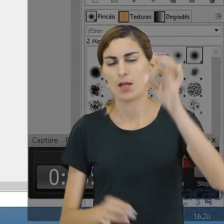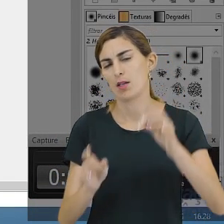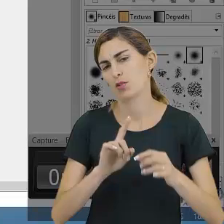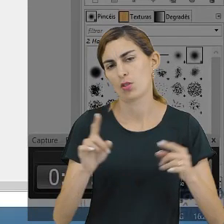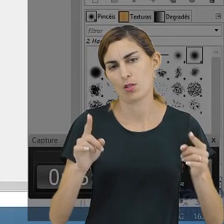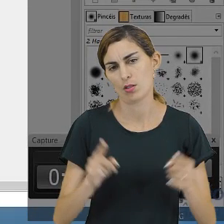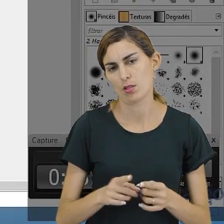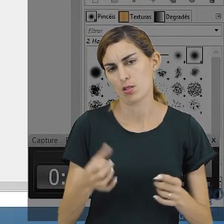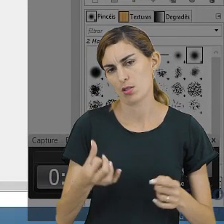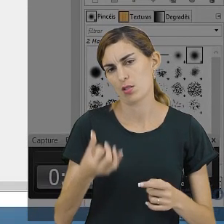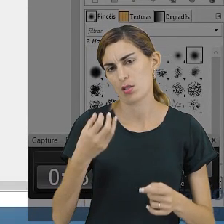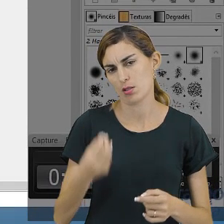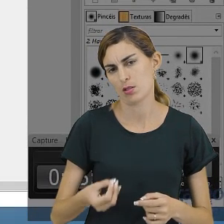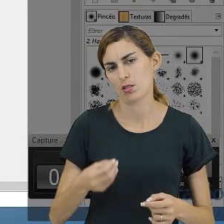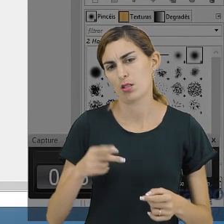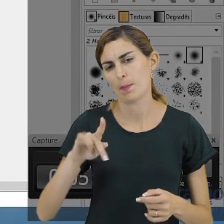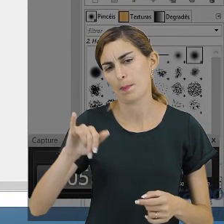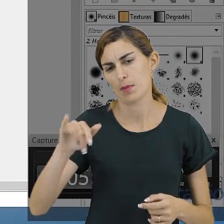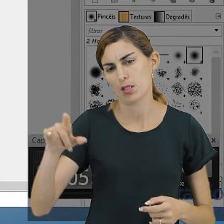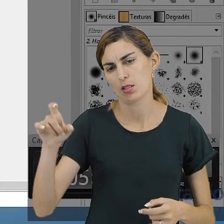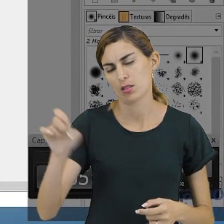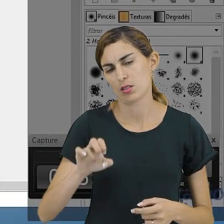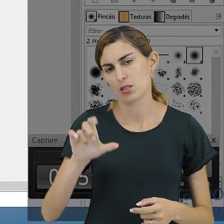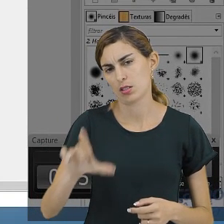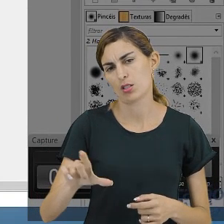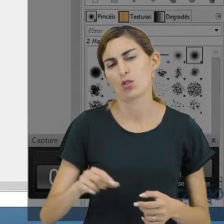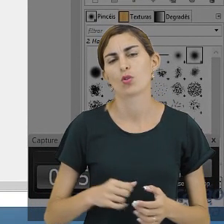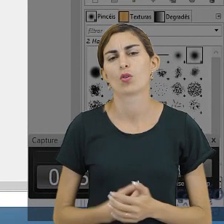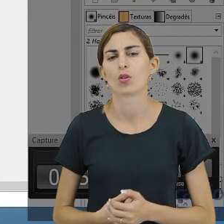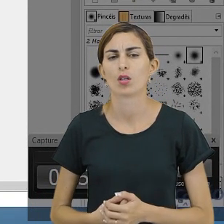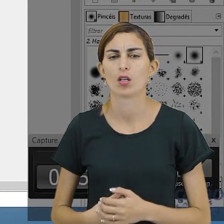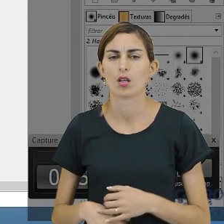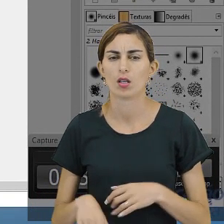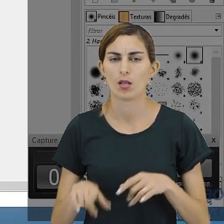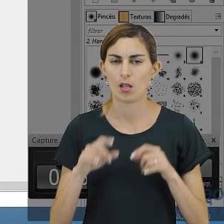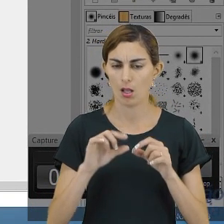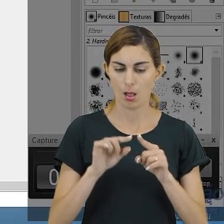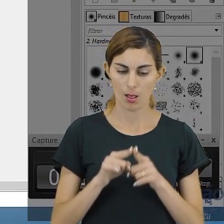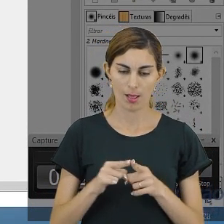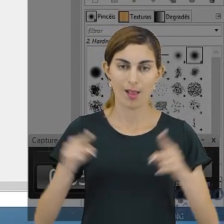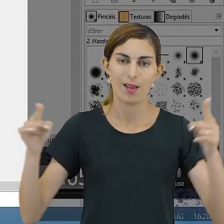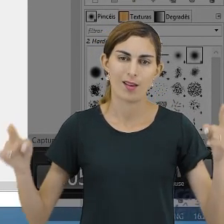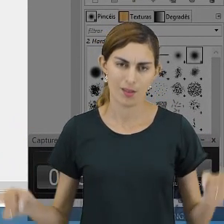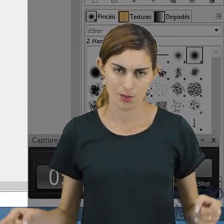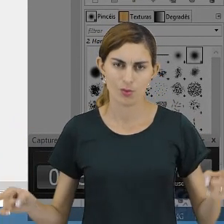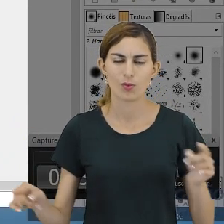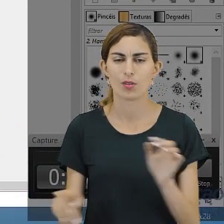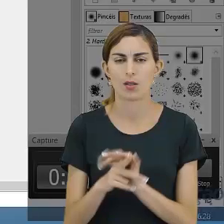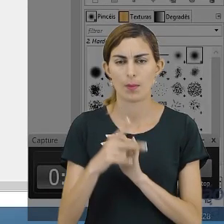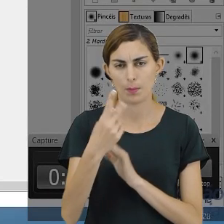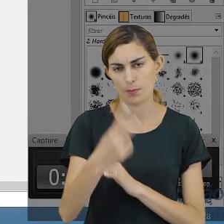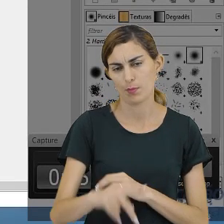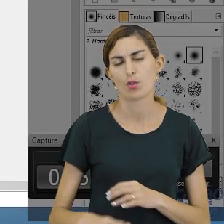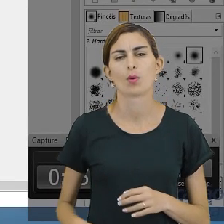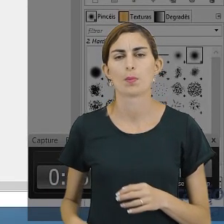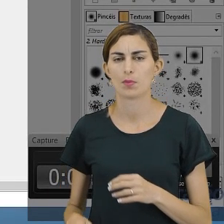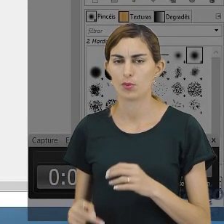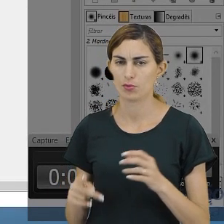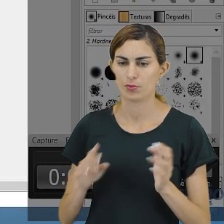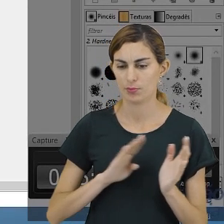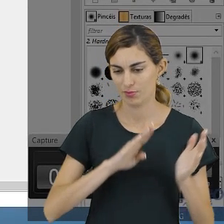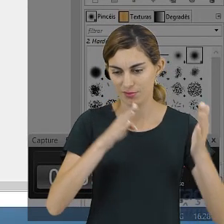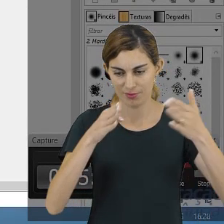de 60 pixels. Então eu já posso usar aqui 60 pixels na altura e a largura o próprio GIMP vai